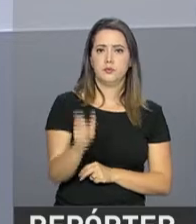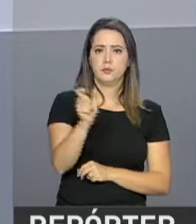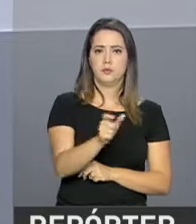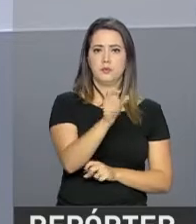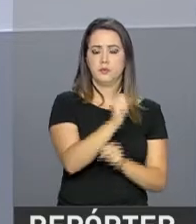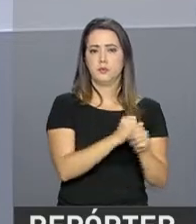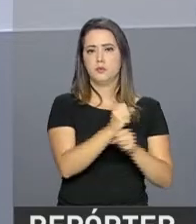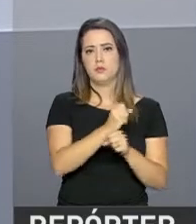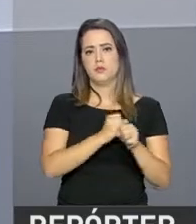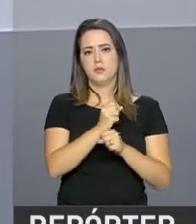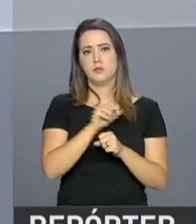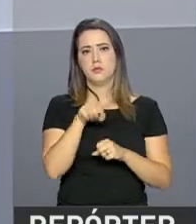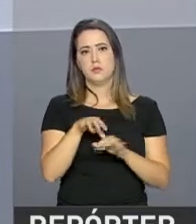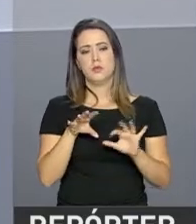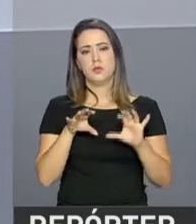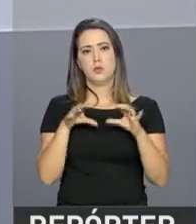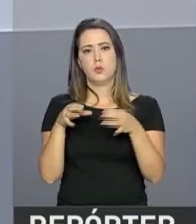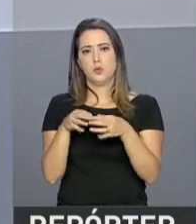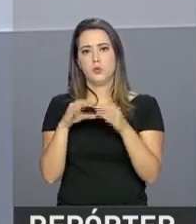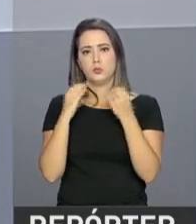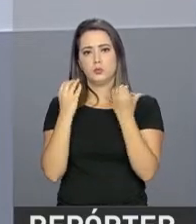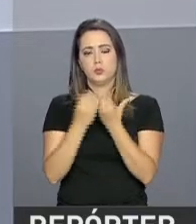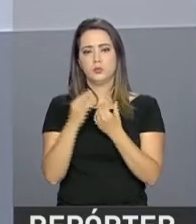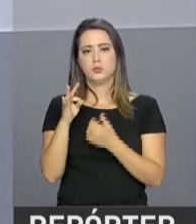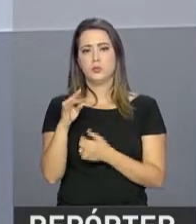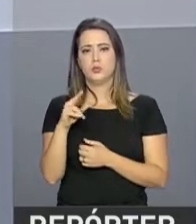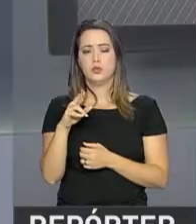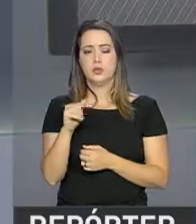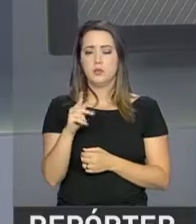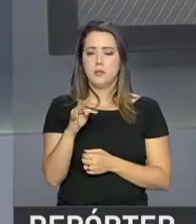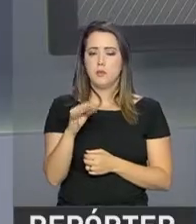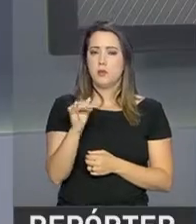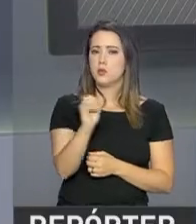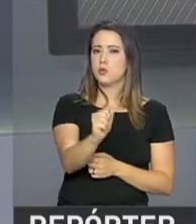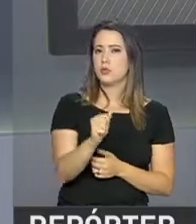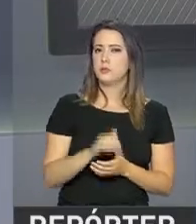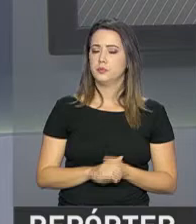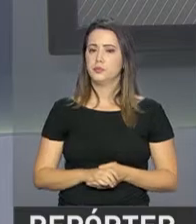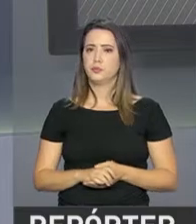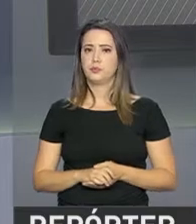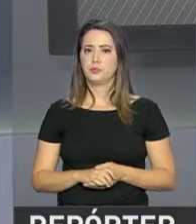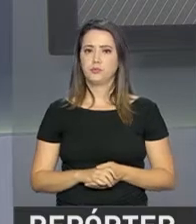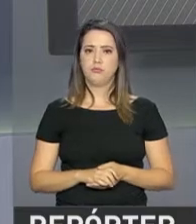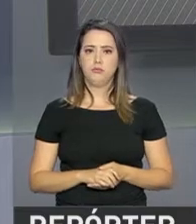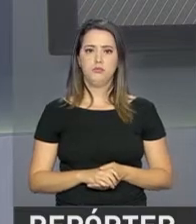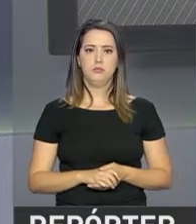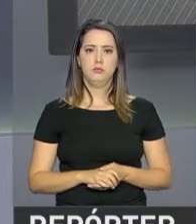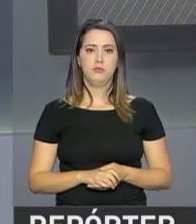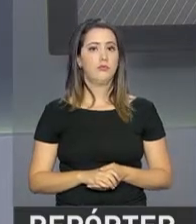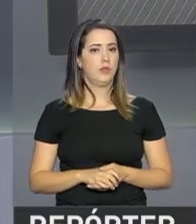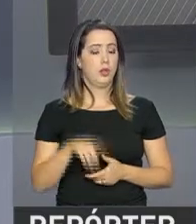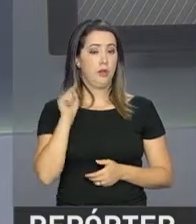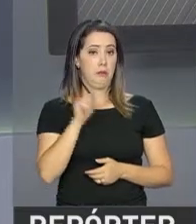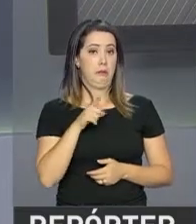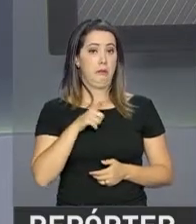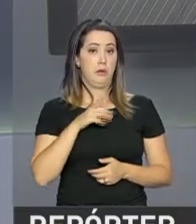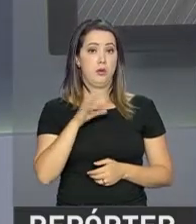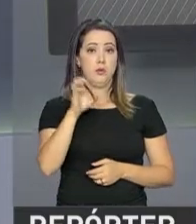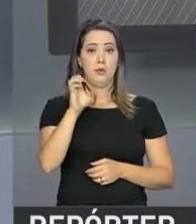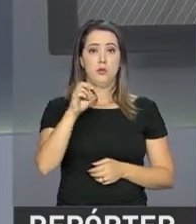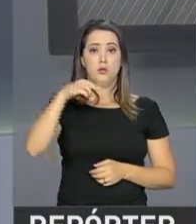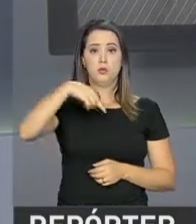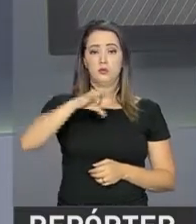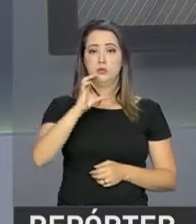mil pessoas por ano em comunidades terapêuticas. O Exame Nacional para Certificação de Competências de